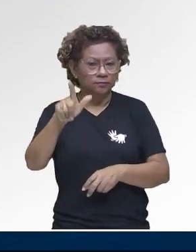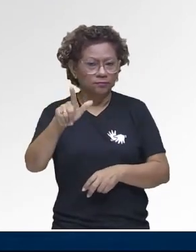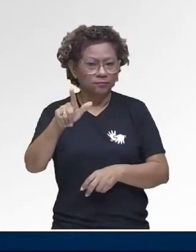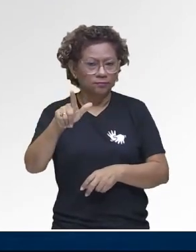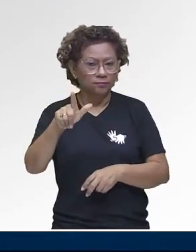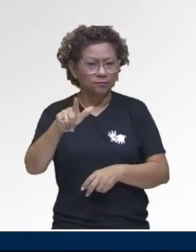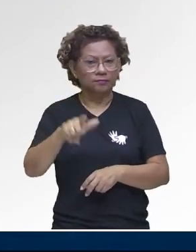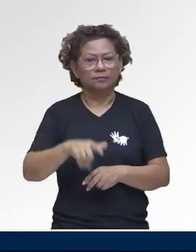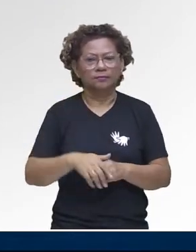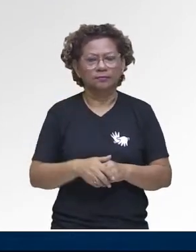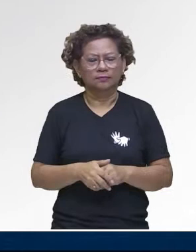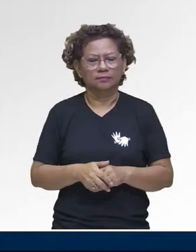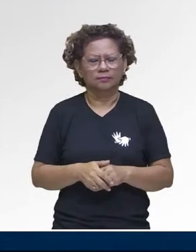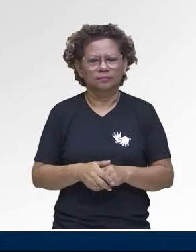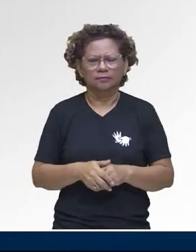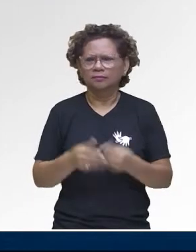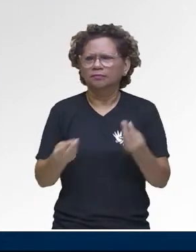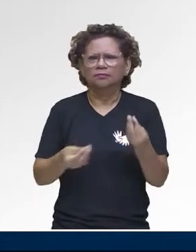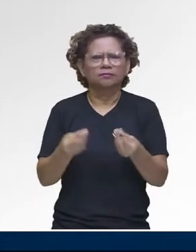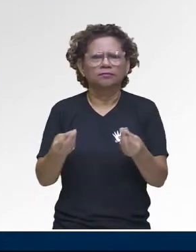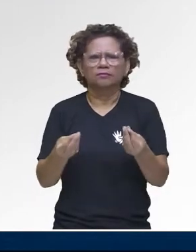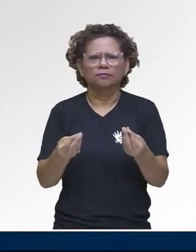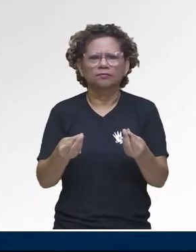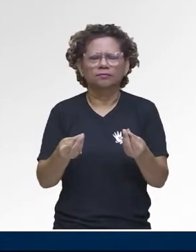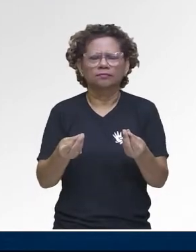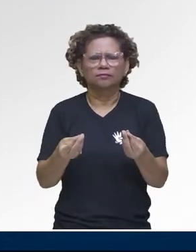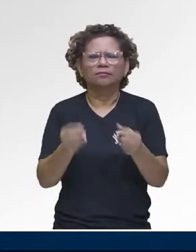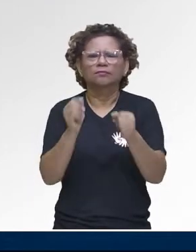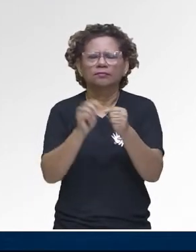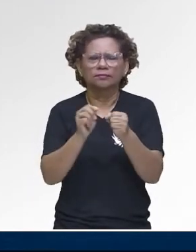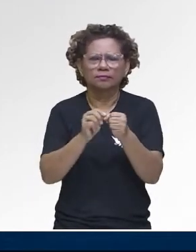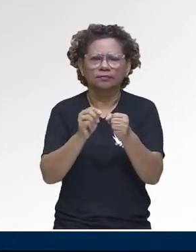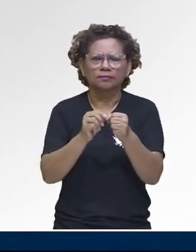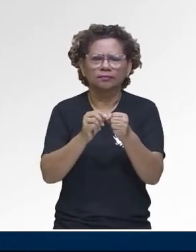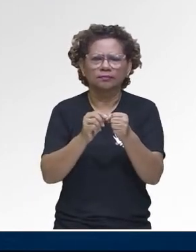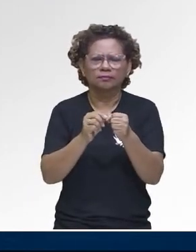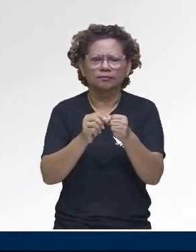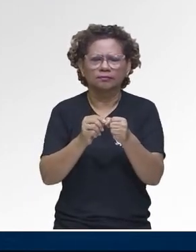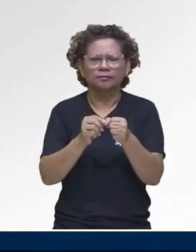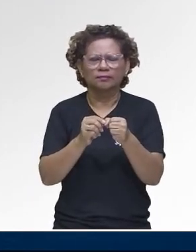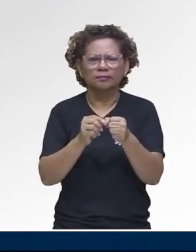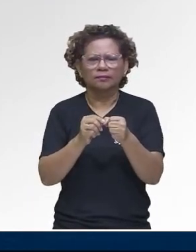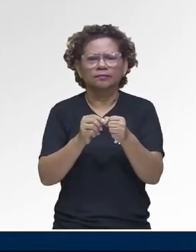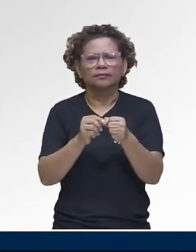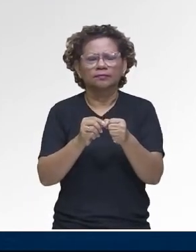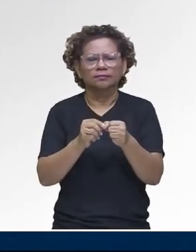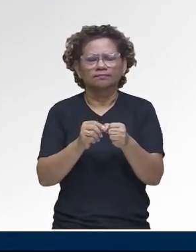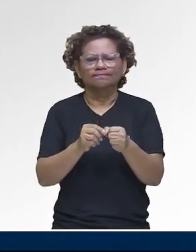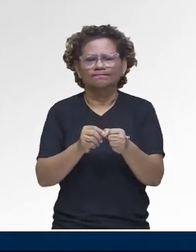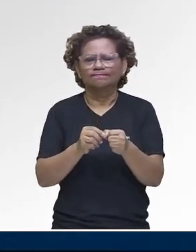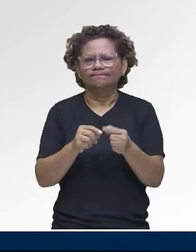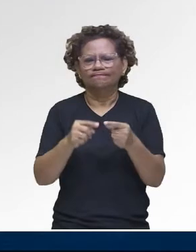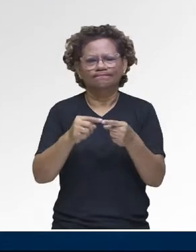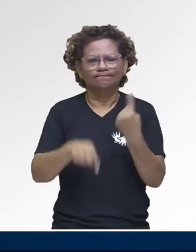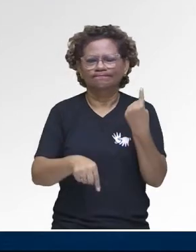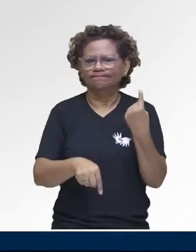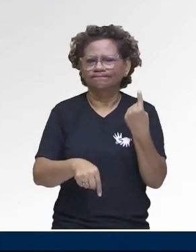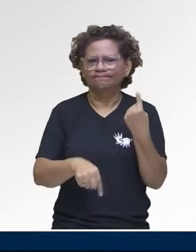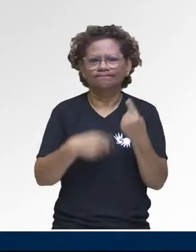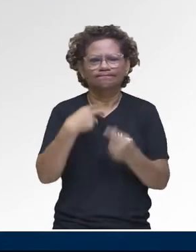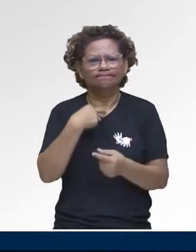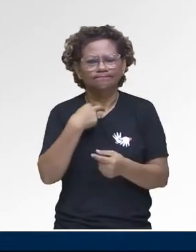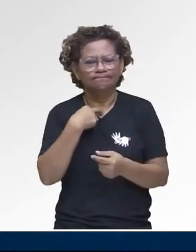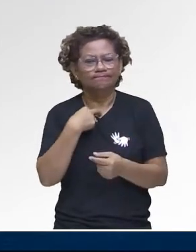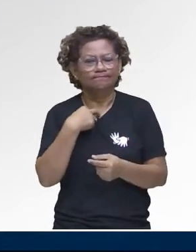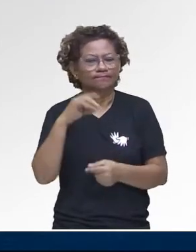posso somar parte decimal com parte inteira, ou parte inteira com parte decimal. Não é possível, tá vendo o critério aqui? Nós